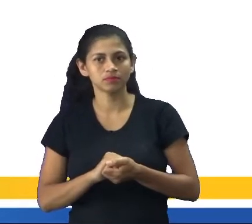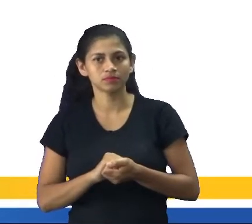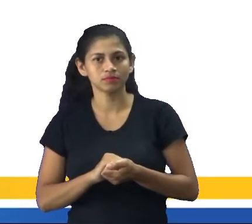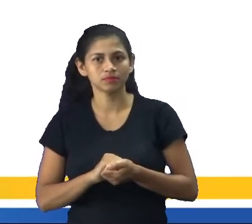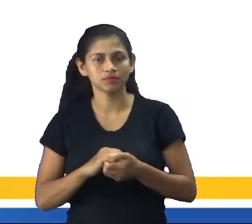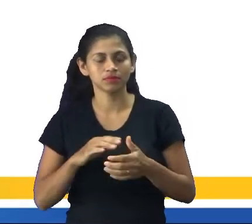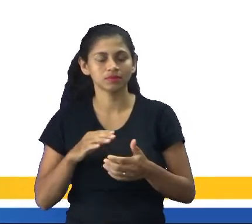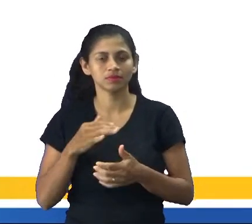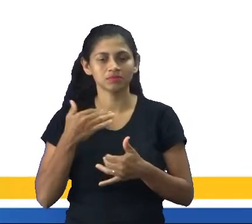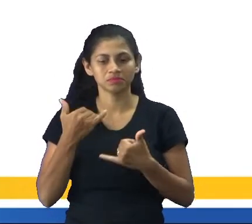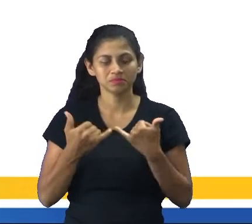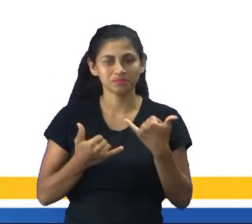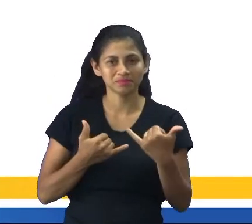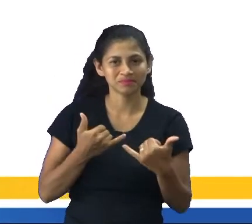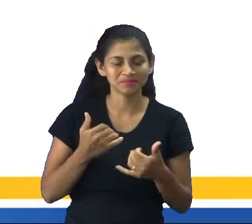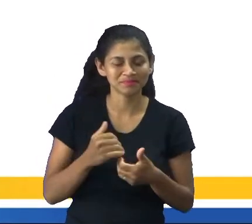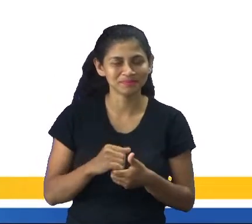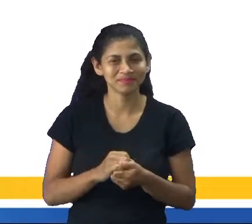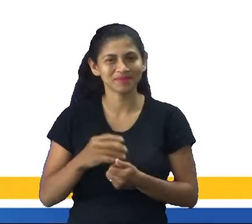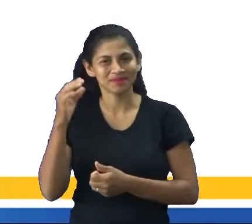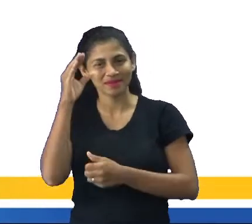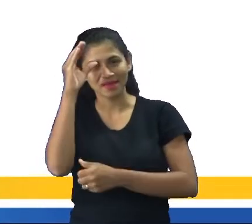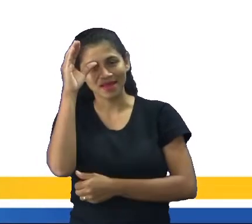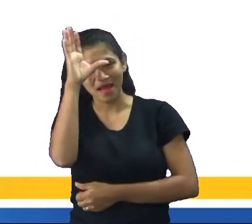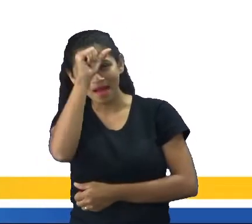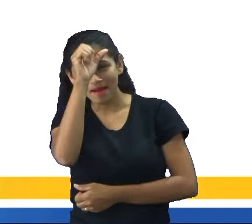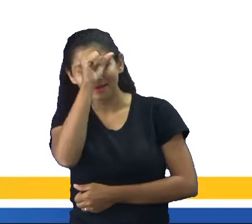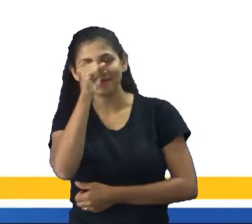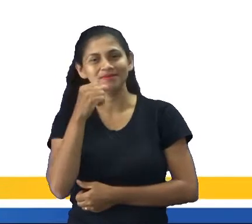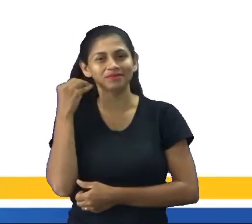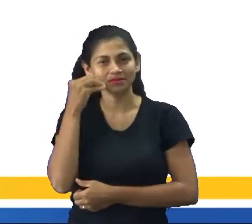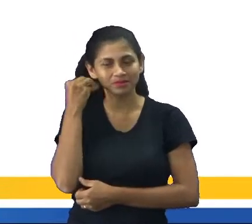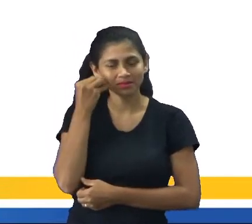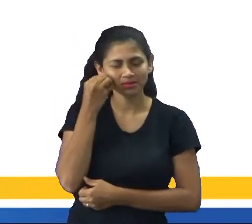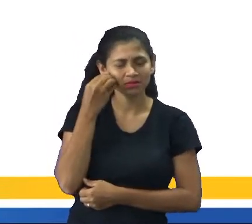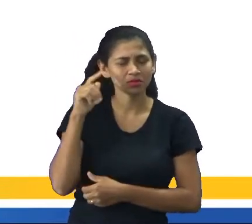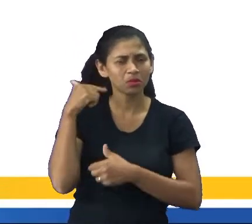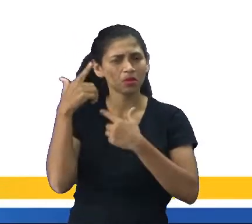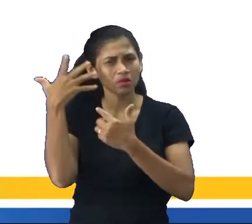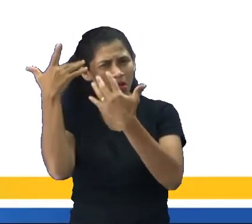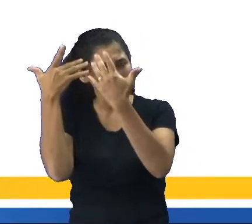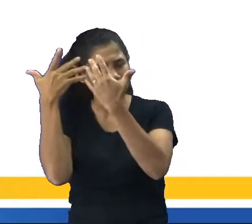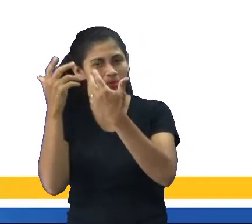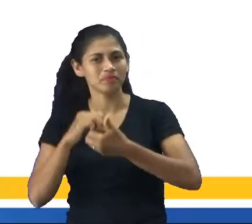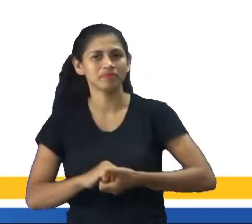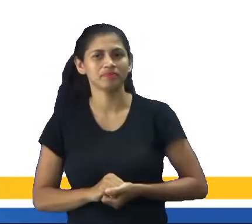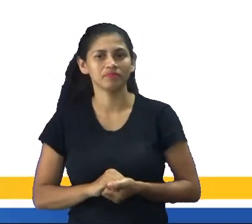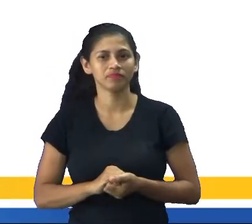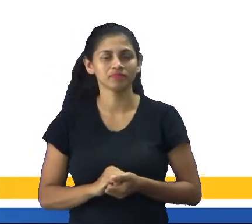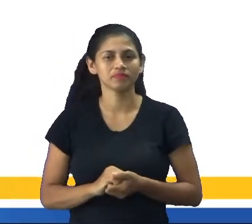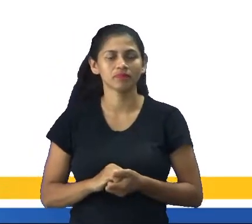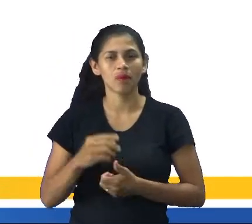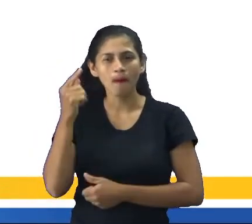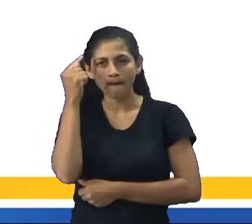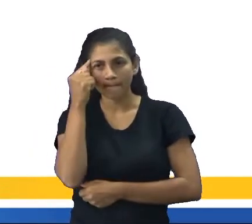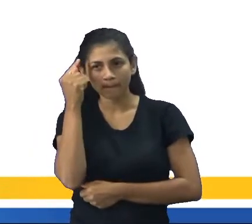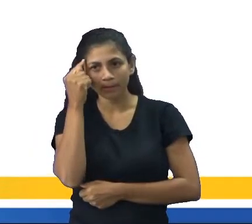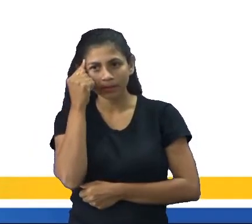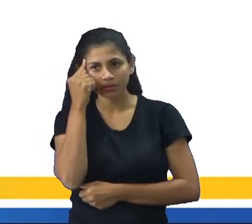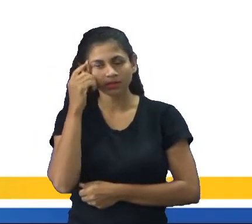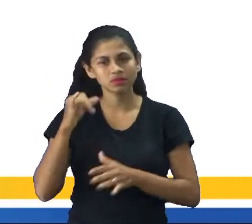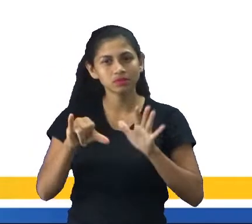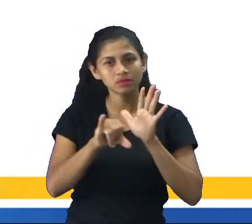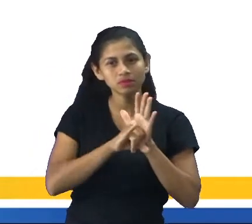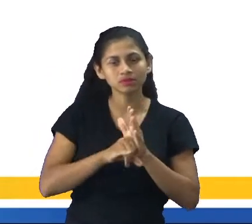diversão, elas podem propiciar aprendizados e experiências que vão além da imaginação. Ademais, pensando na construção da